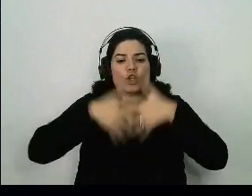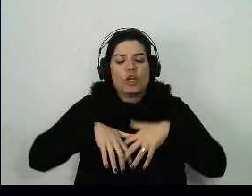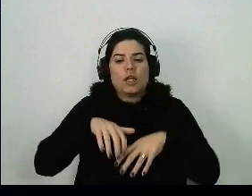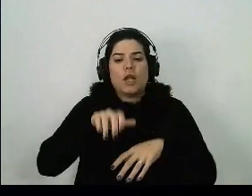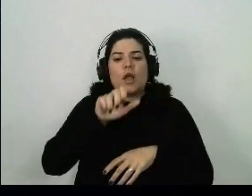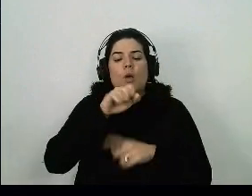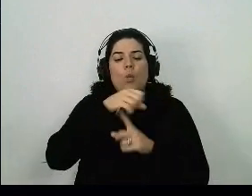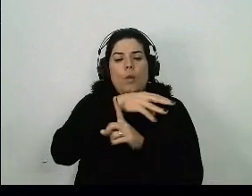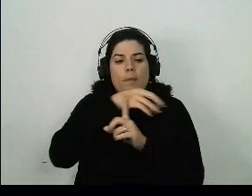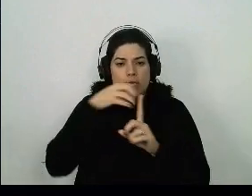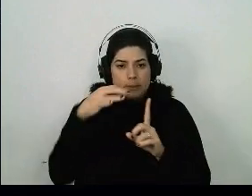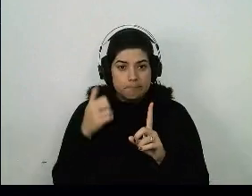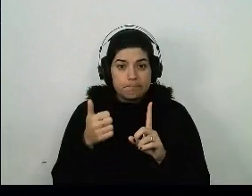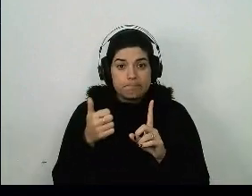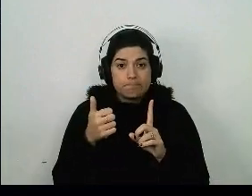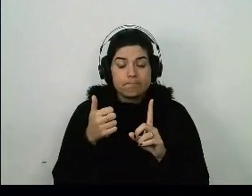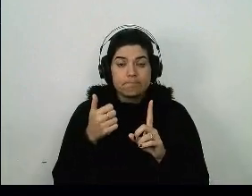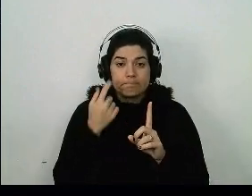beleza?